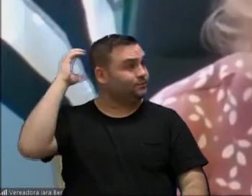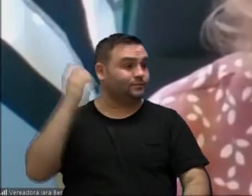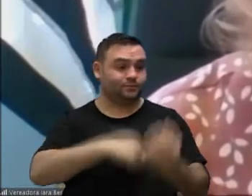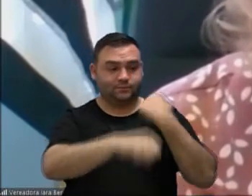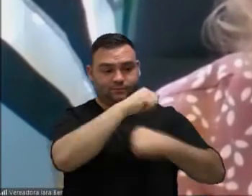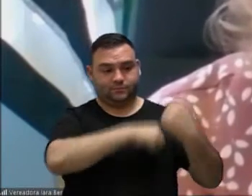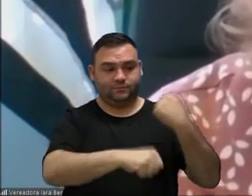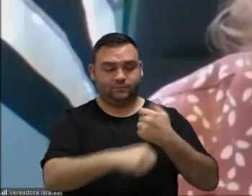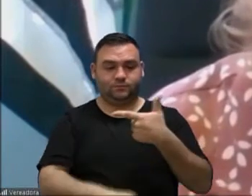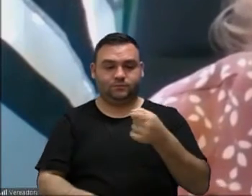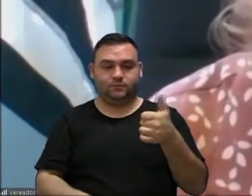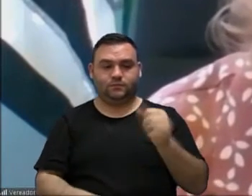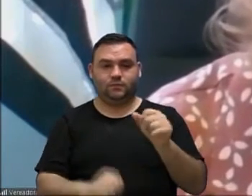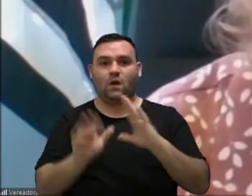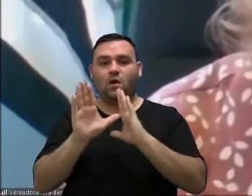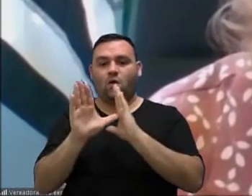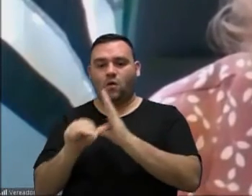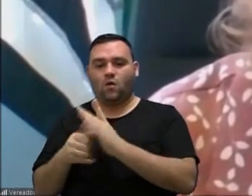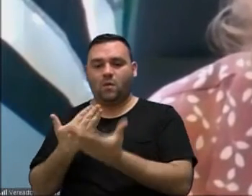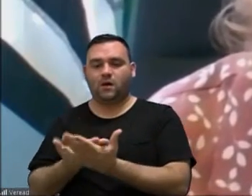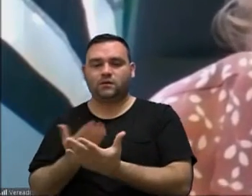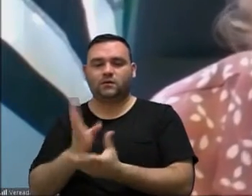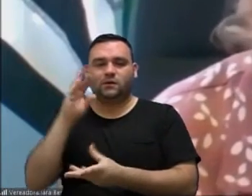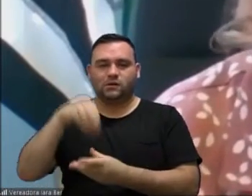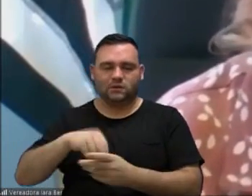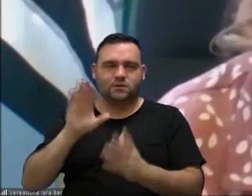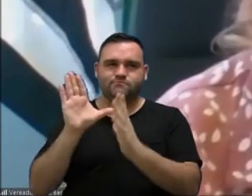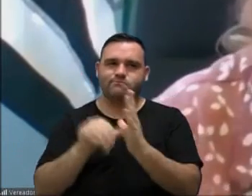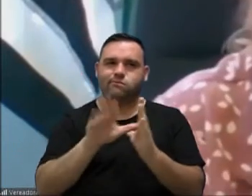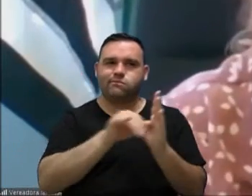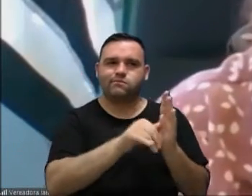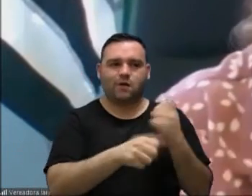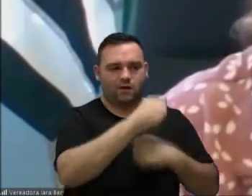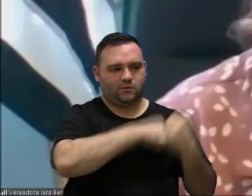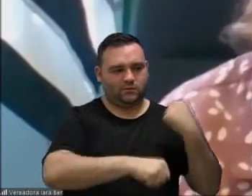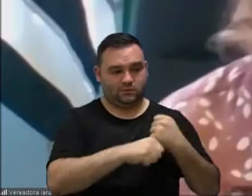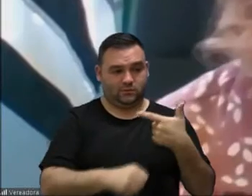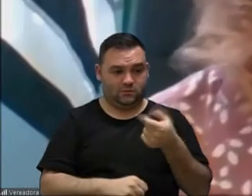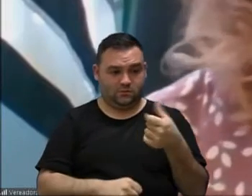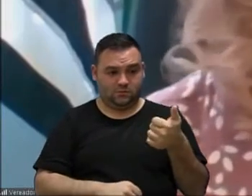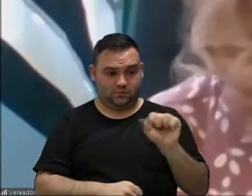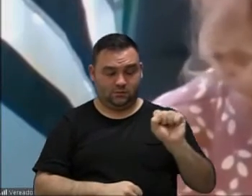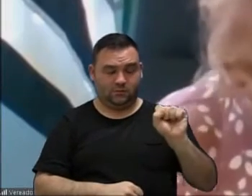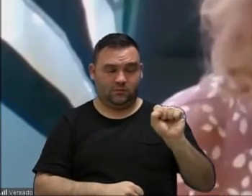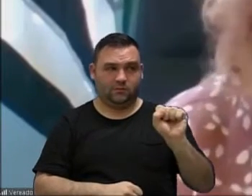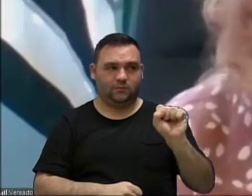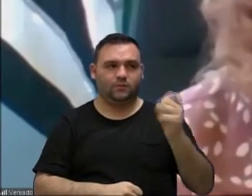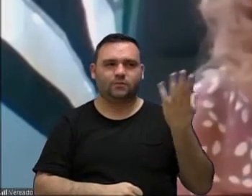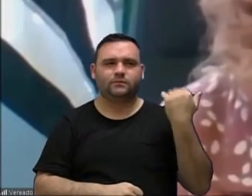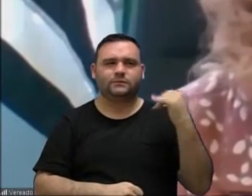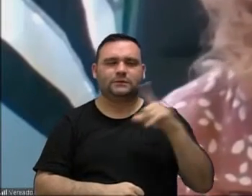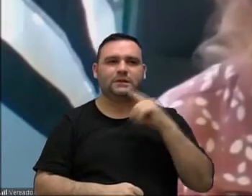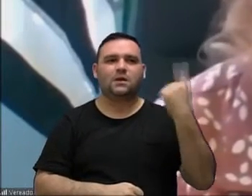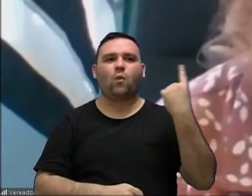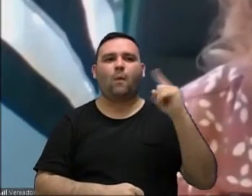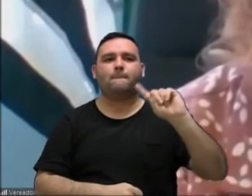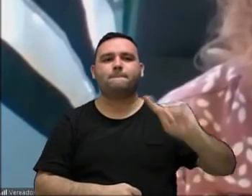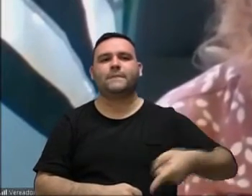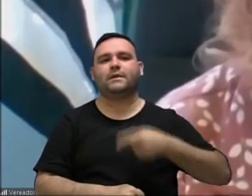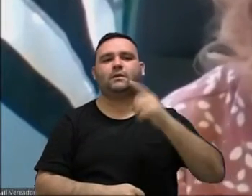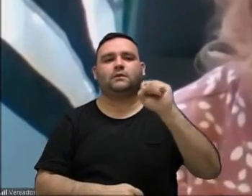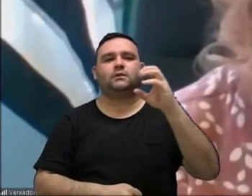os assaltos e furtos nas escolas em 2018 foi um milhão e